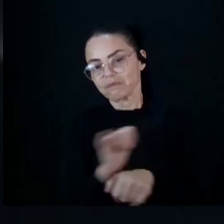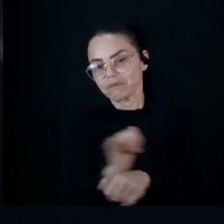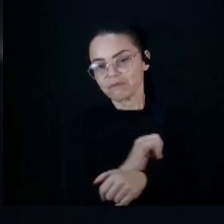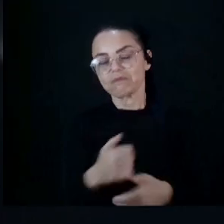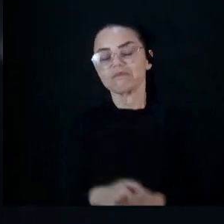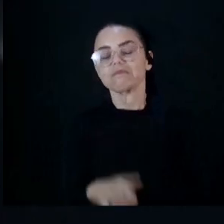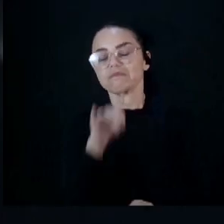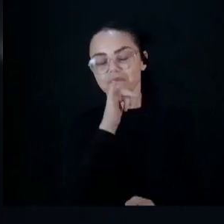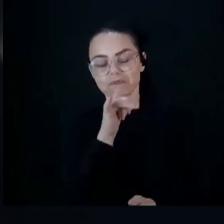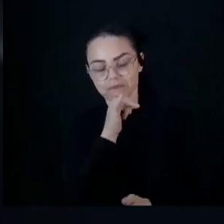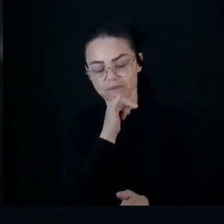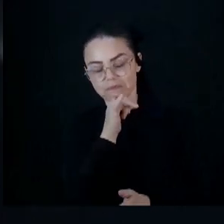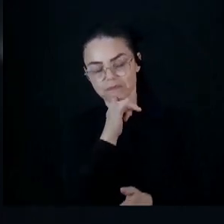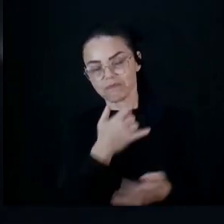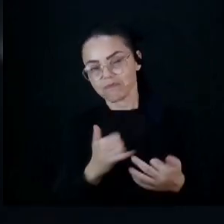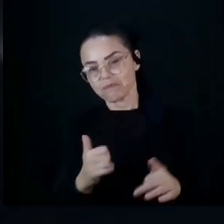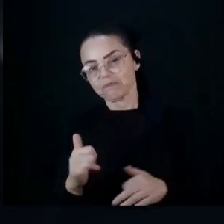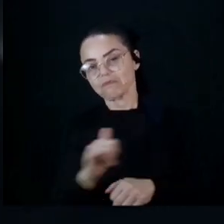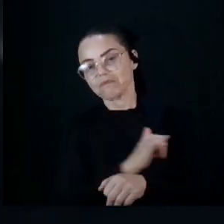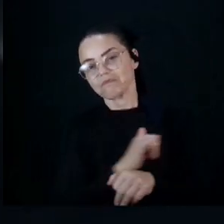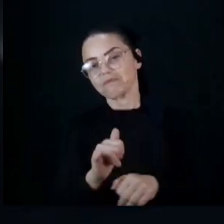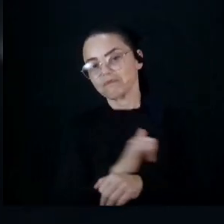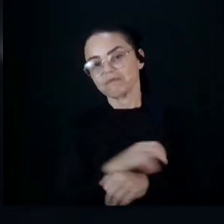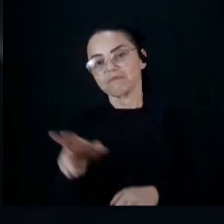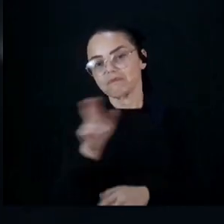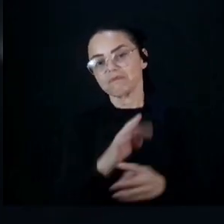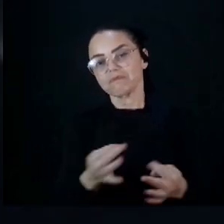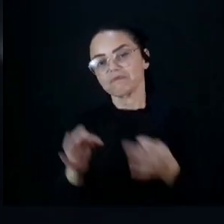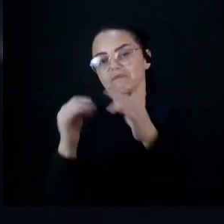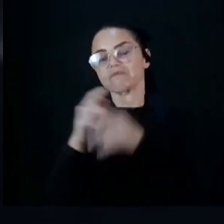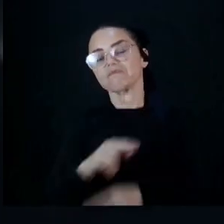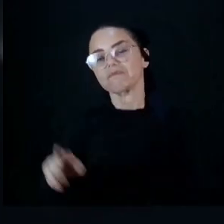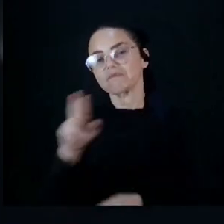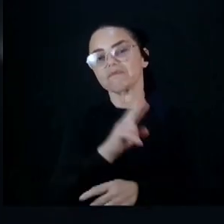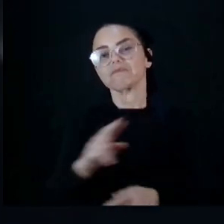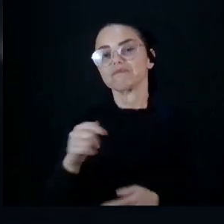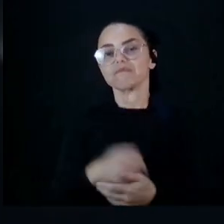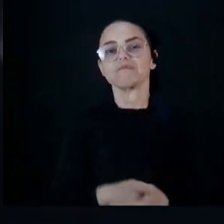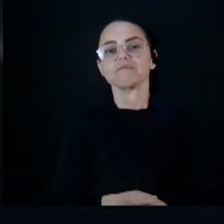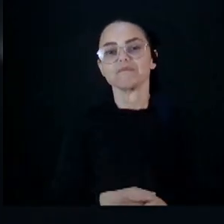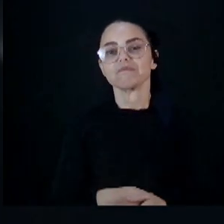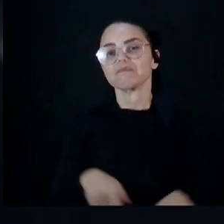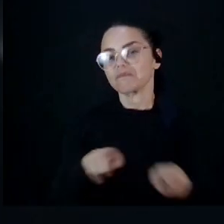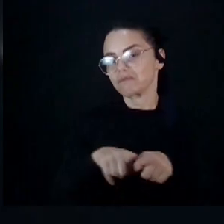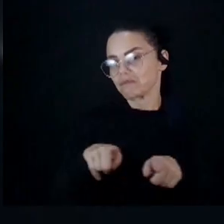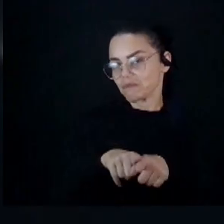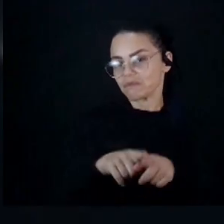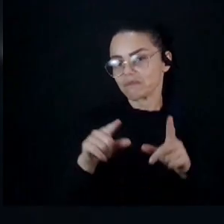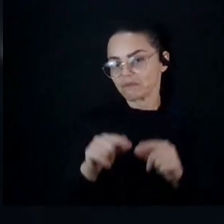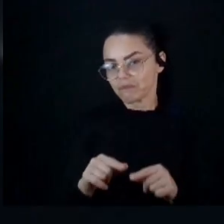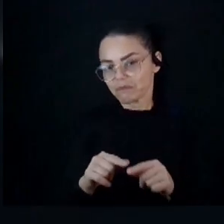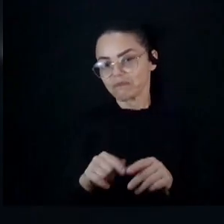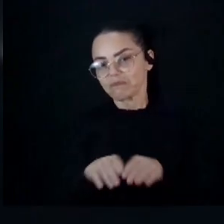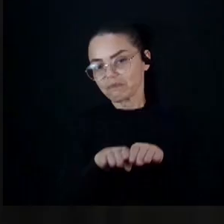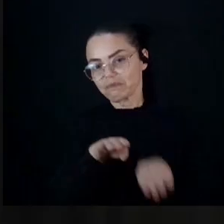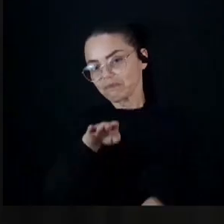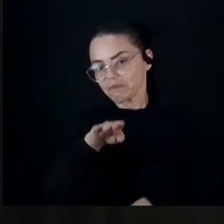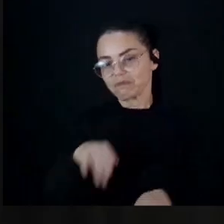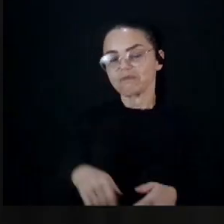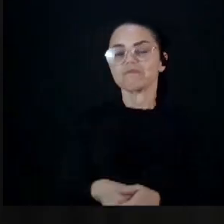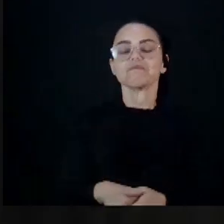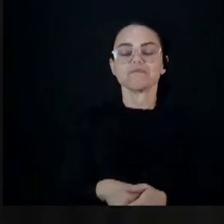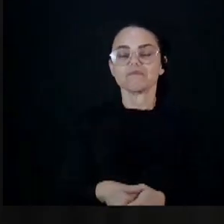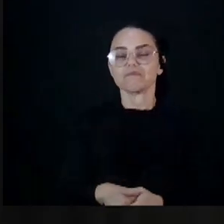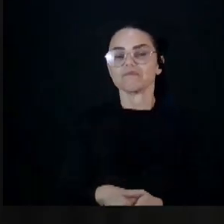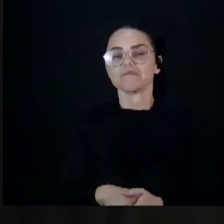como a tecnologia pode ser usada não só para aumentar a performance, mas também para reduzir desigualdades dentro de campo. A